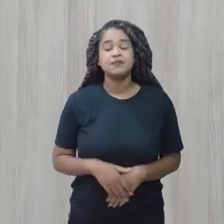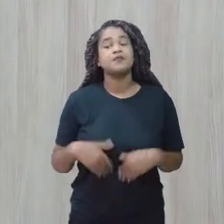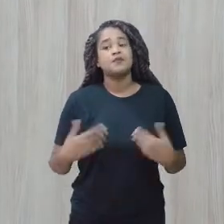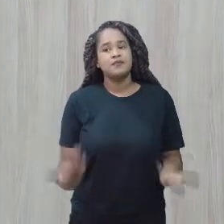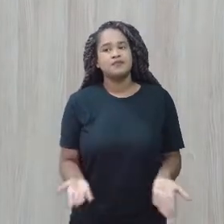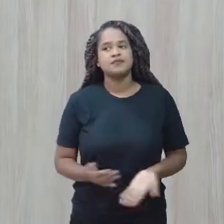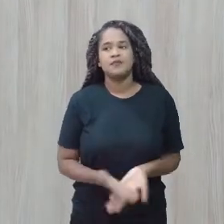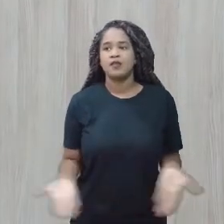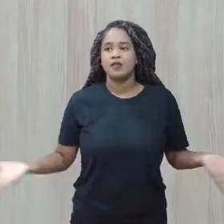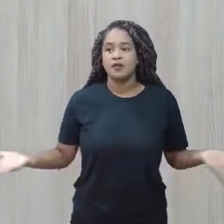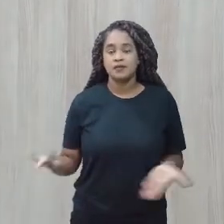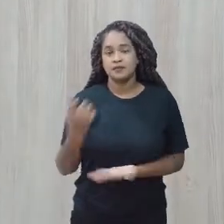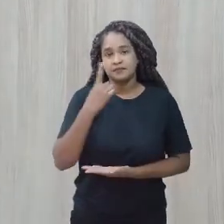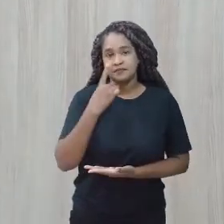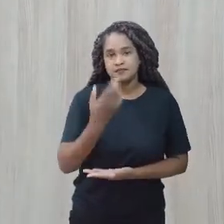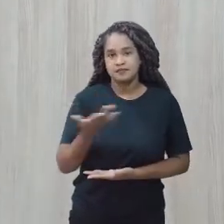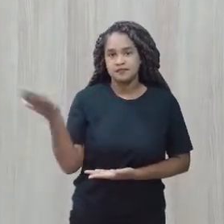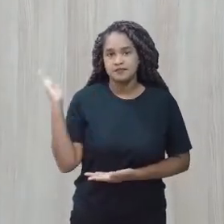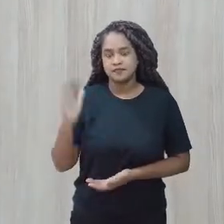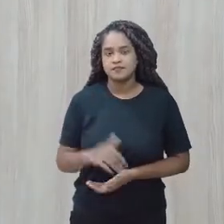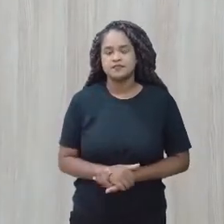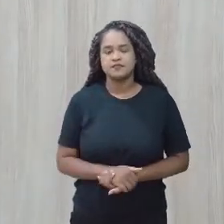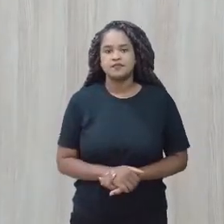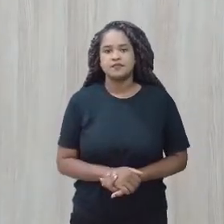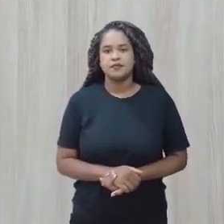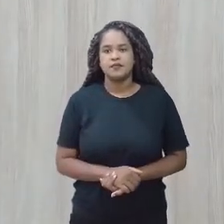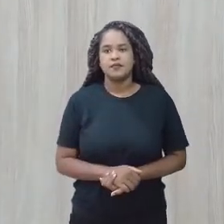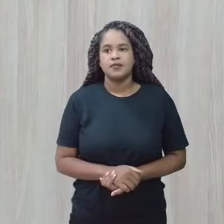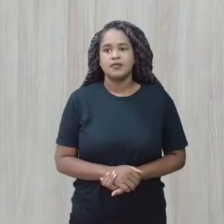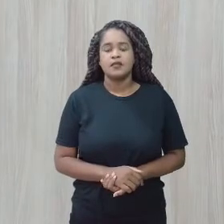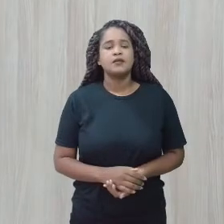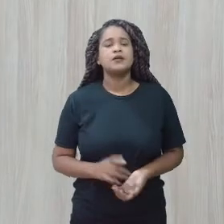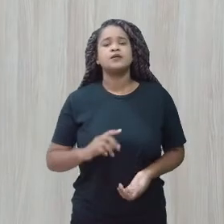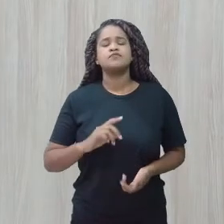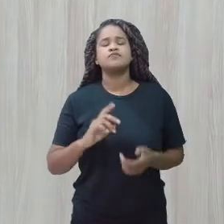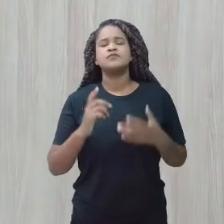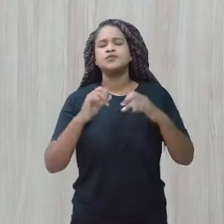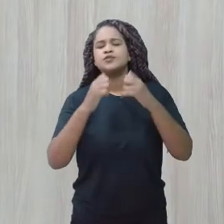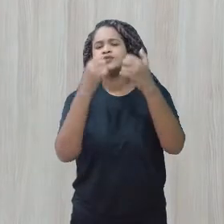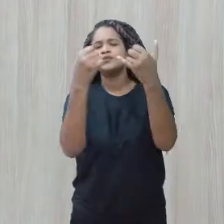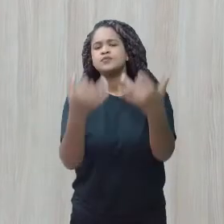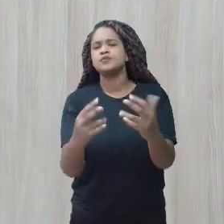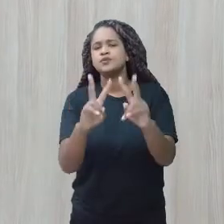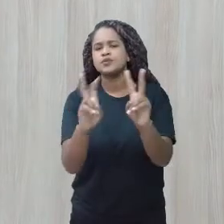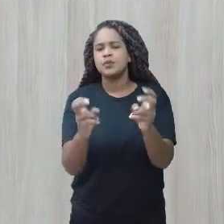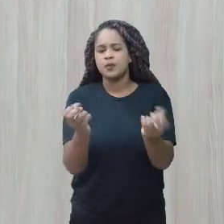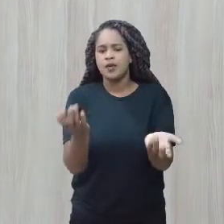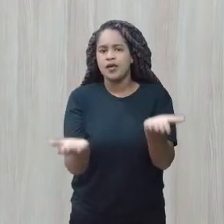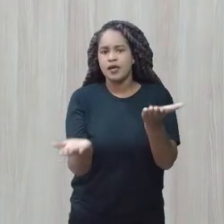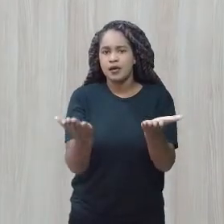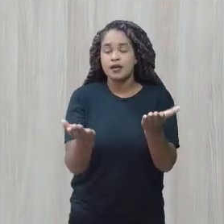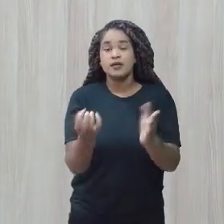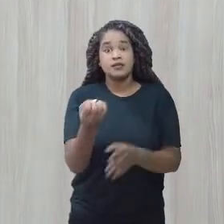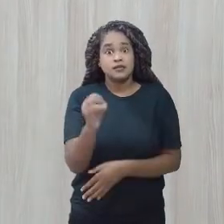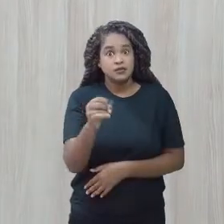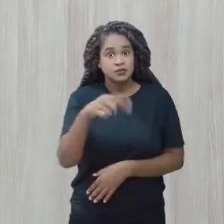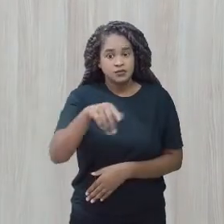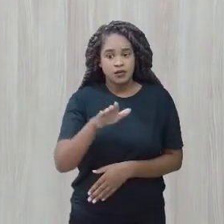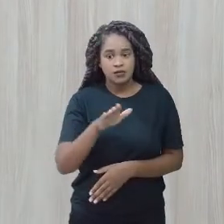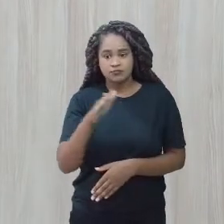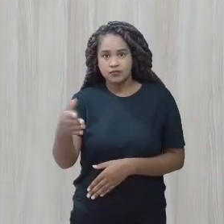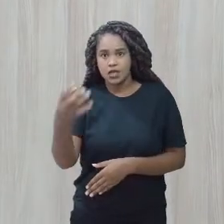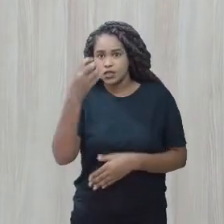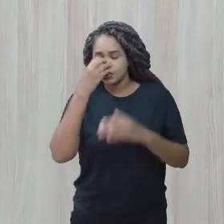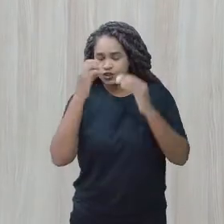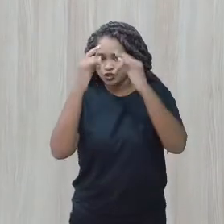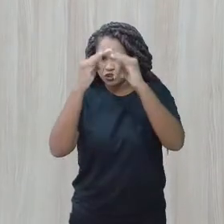então, vamos embora. E aí, ó, a gente tá falando de se equilibrar, né? Então, se você nunca foi num circo, vá. Né?